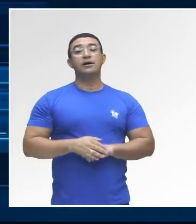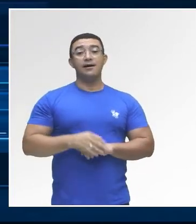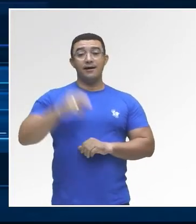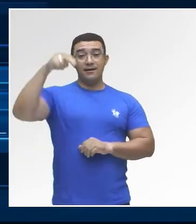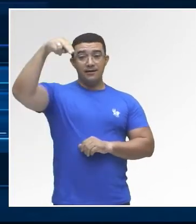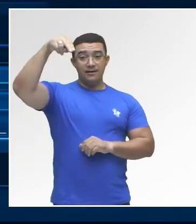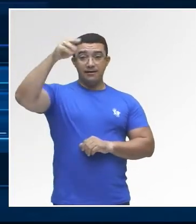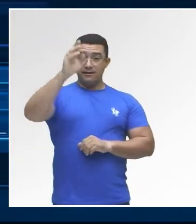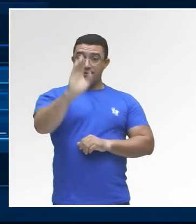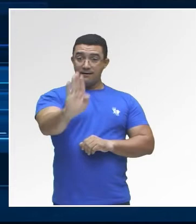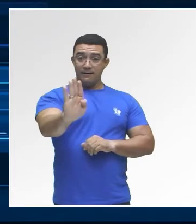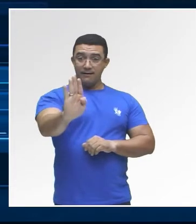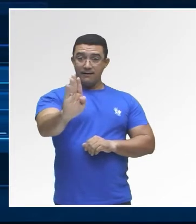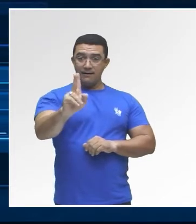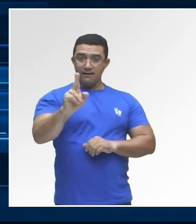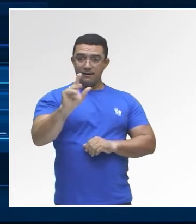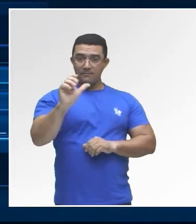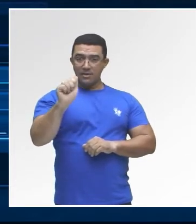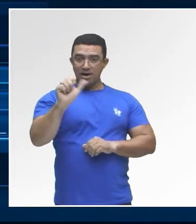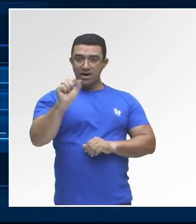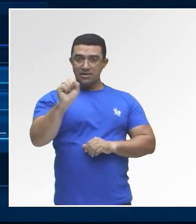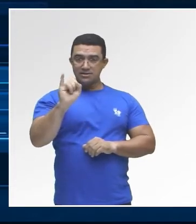We are Brazilians.